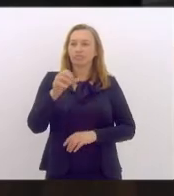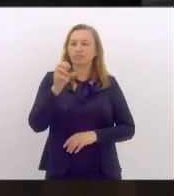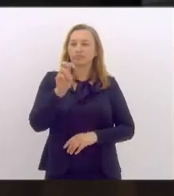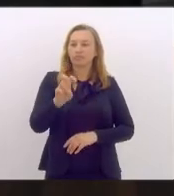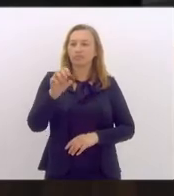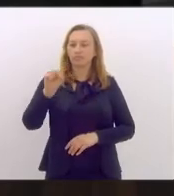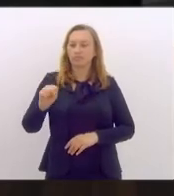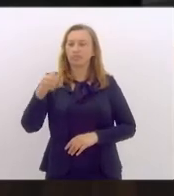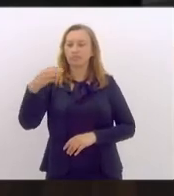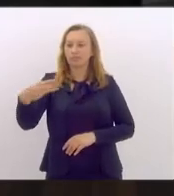5839